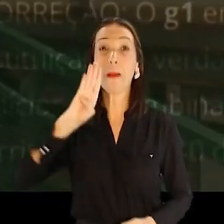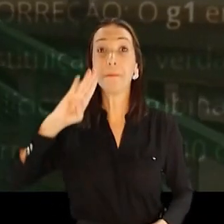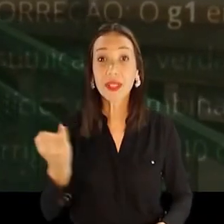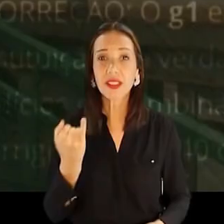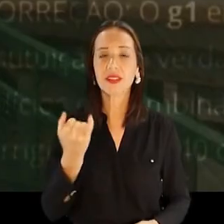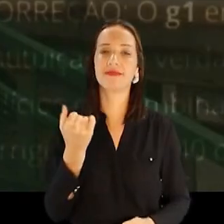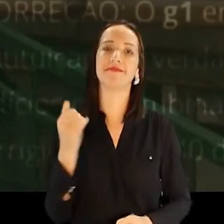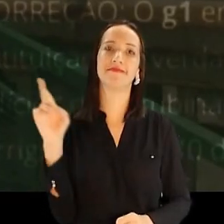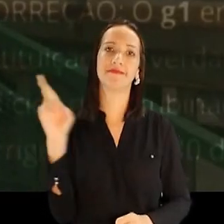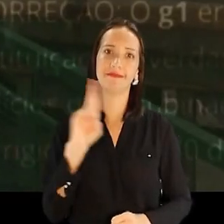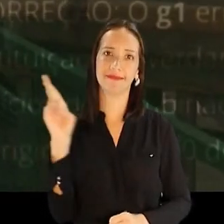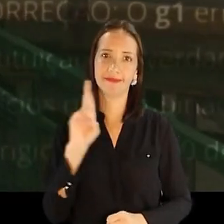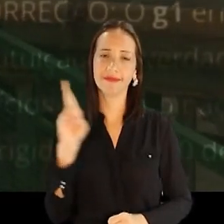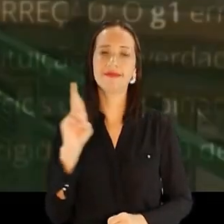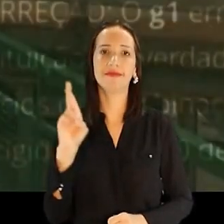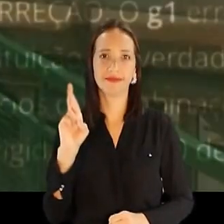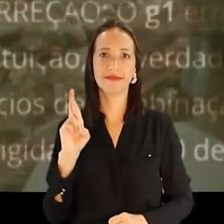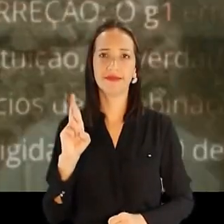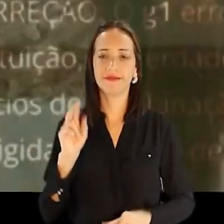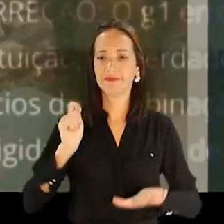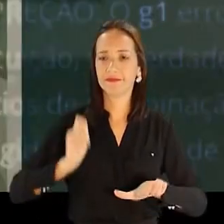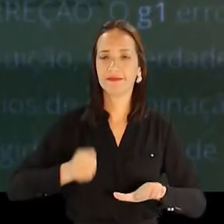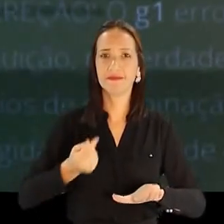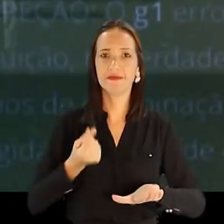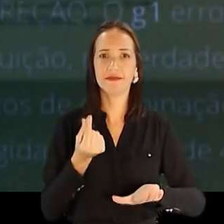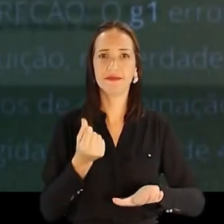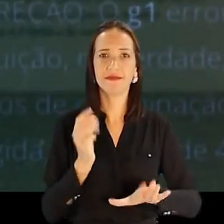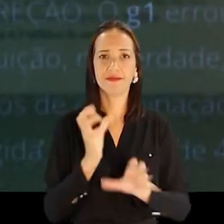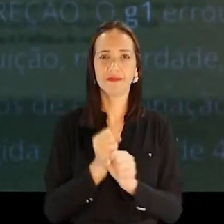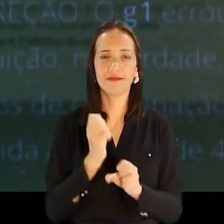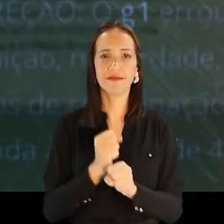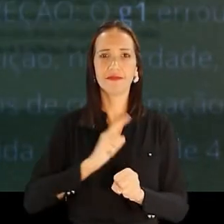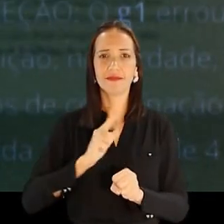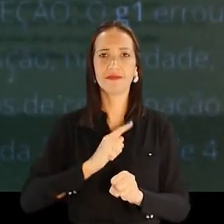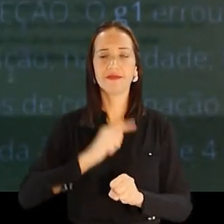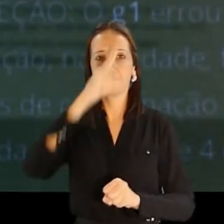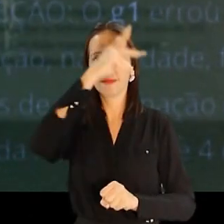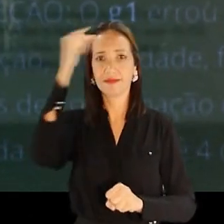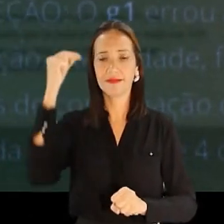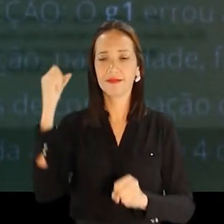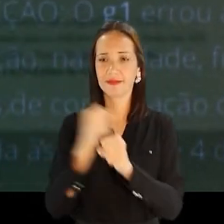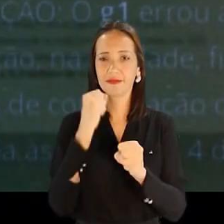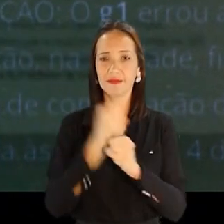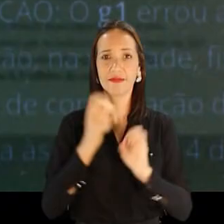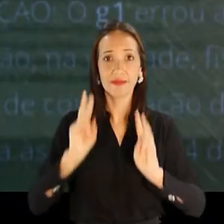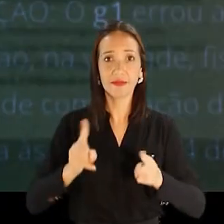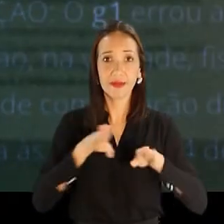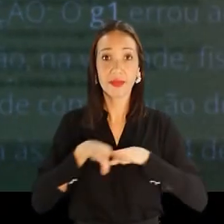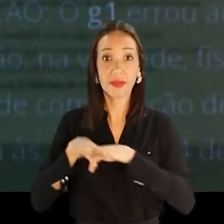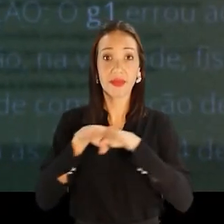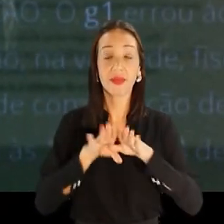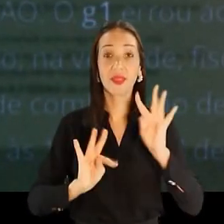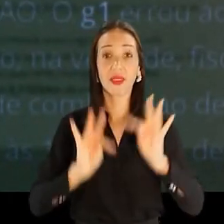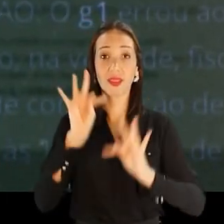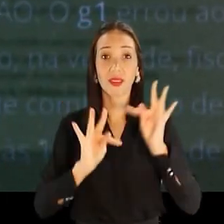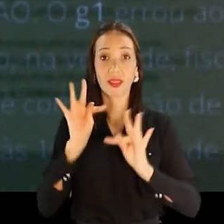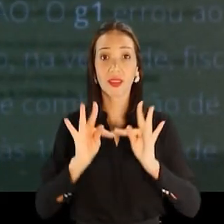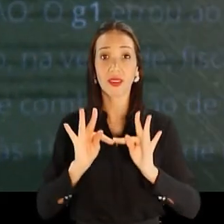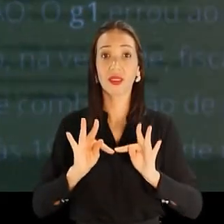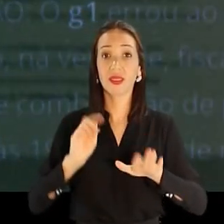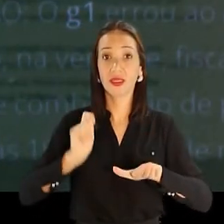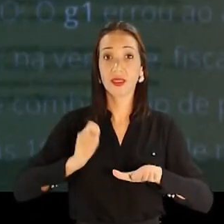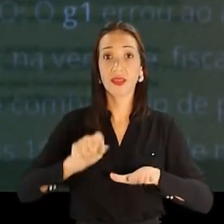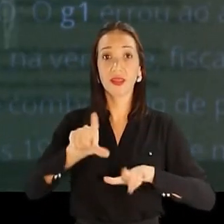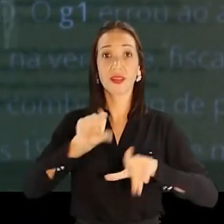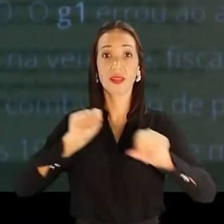bilhões de reais. O Tribunal de Contas do município apontou que obras com os mesmos padrões técnicos,